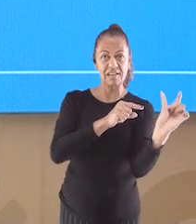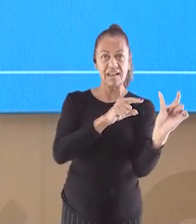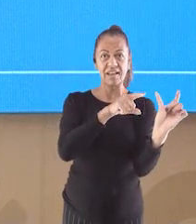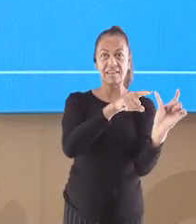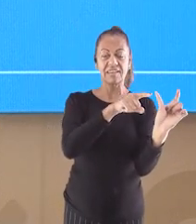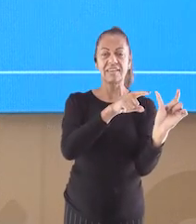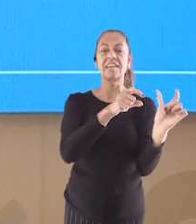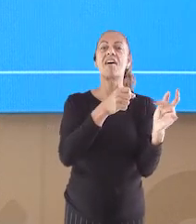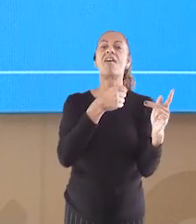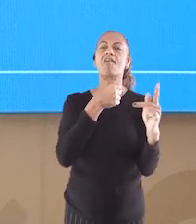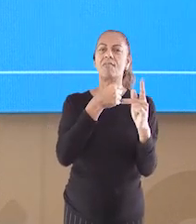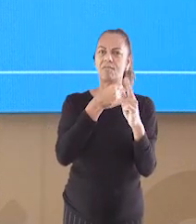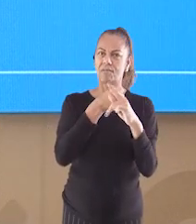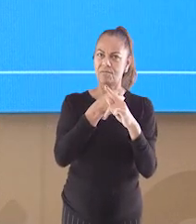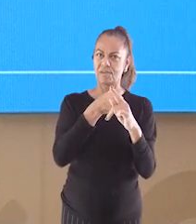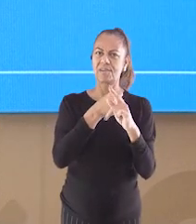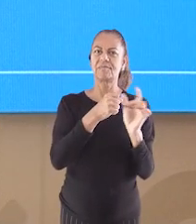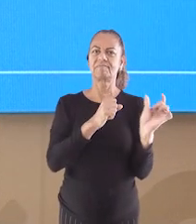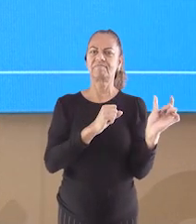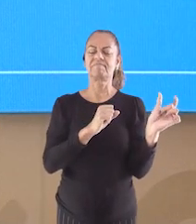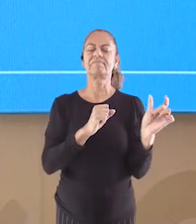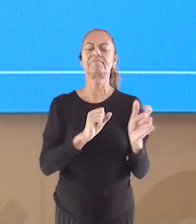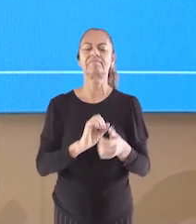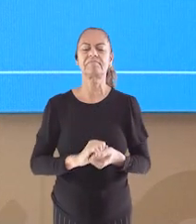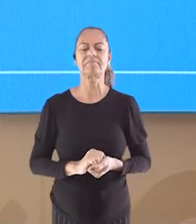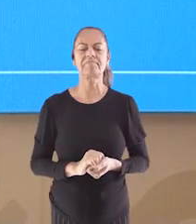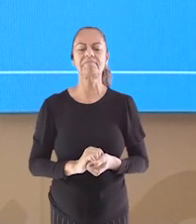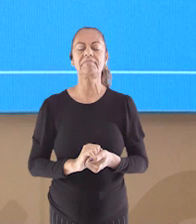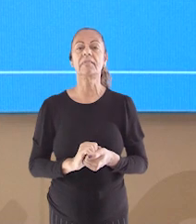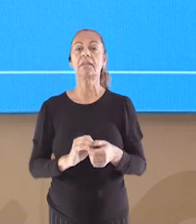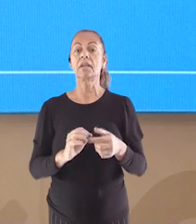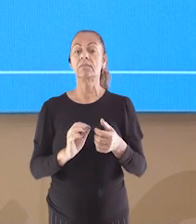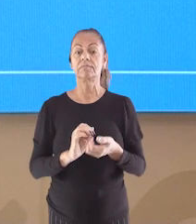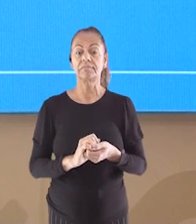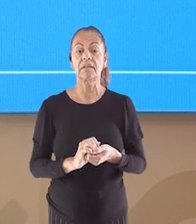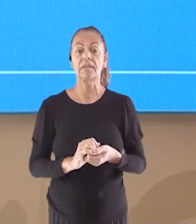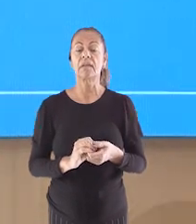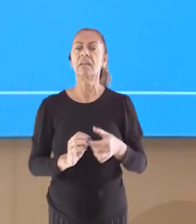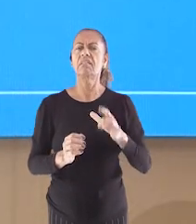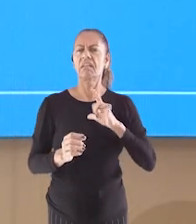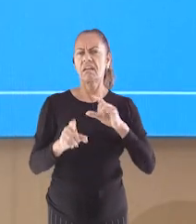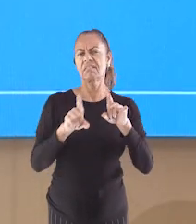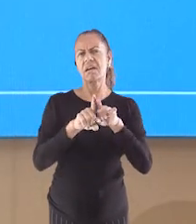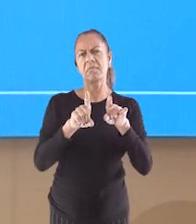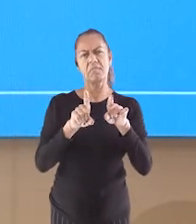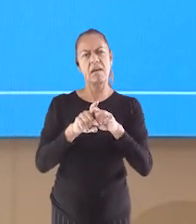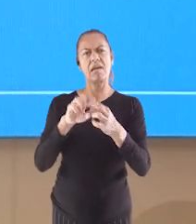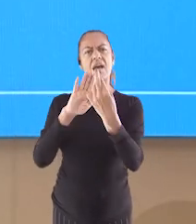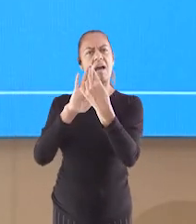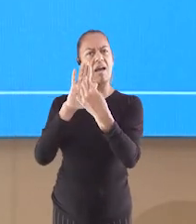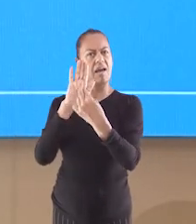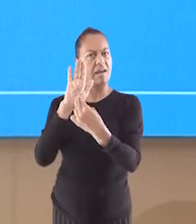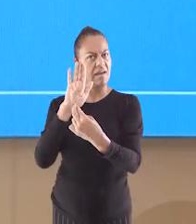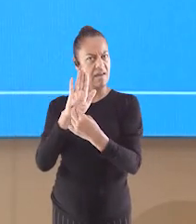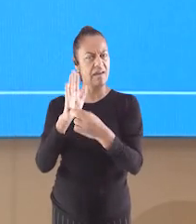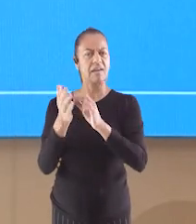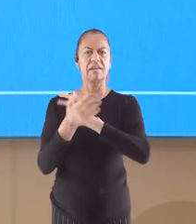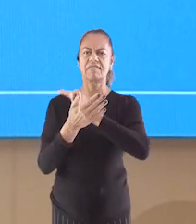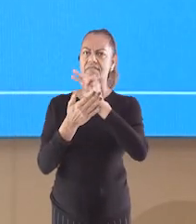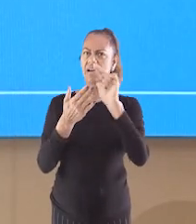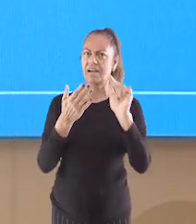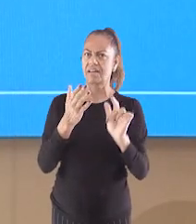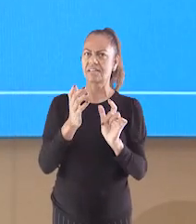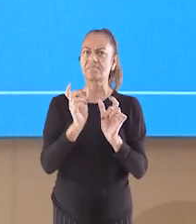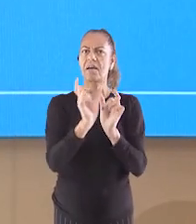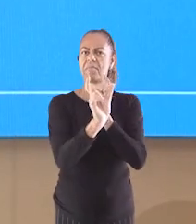Olhem, o pronome nós está localizado depois do verbo chamem. E mesmo que existam apenas 3 posições